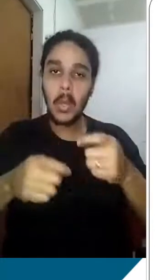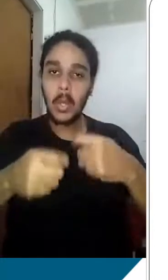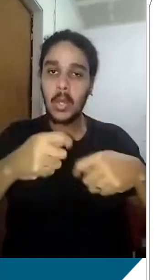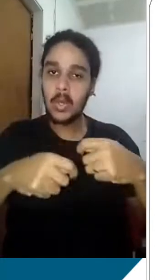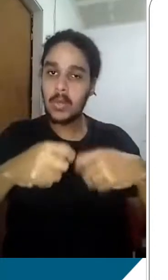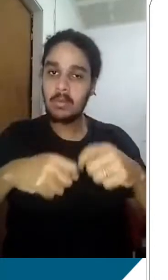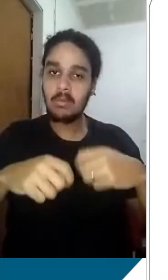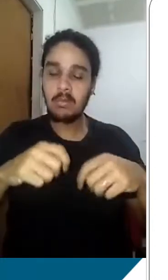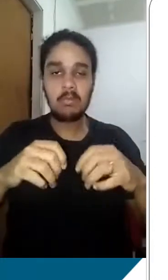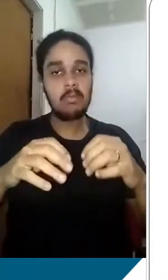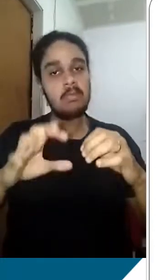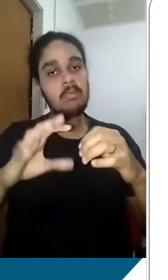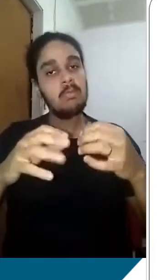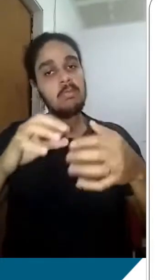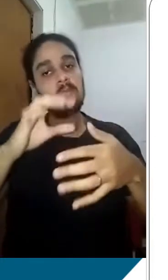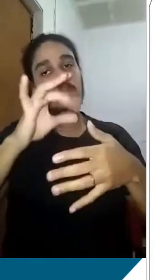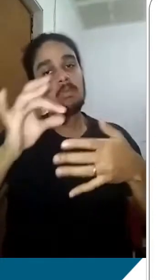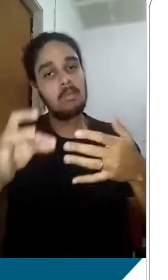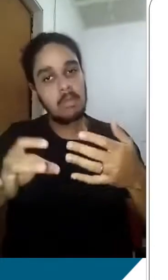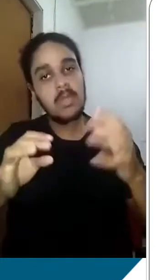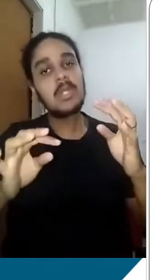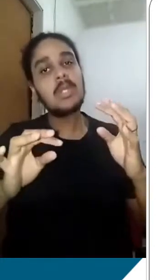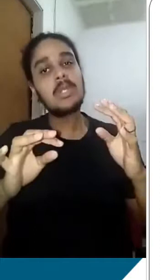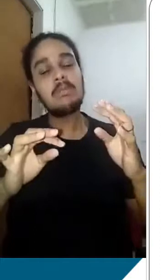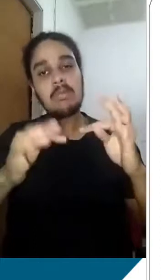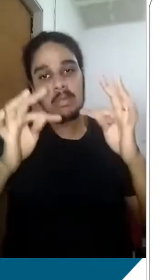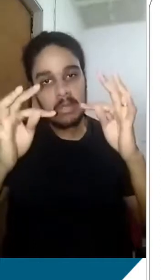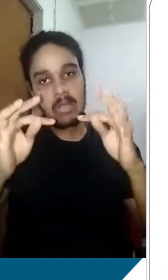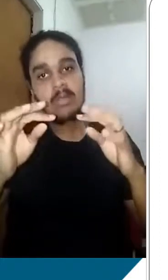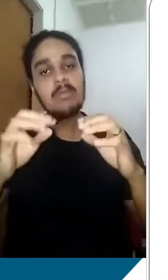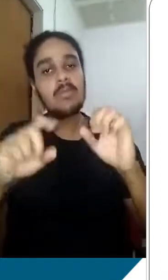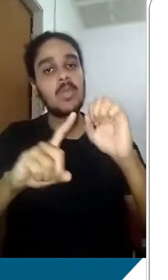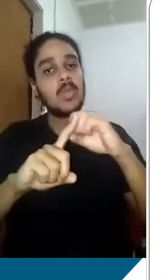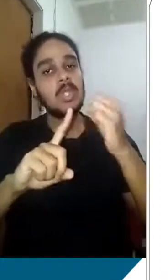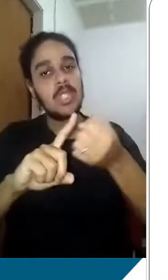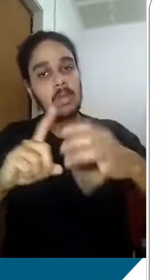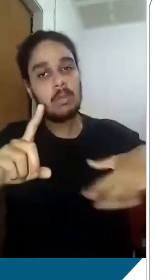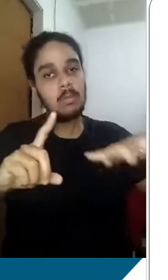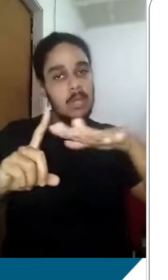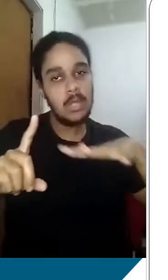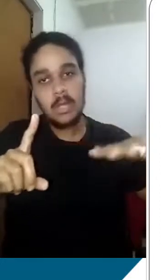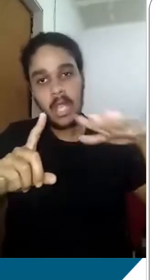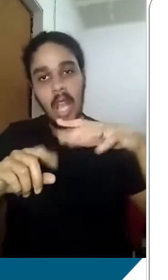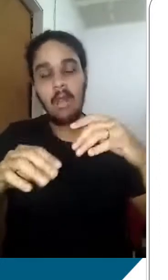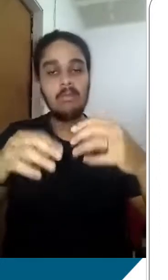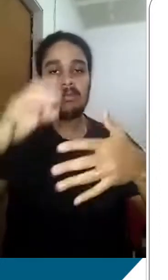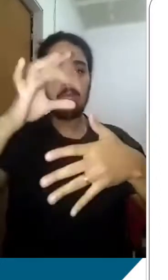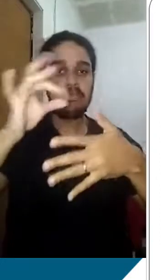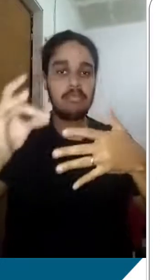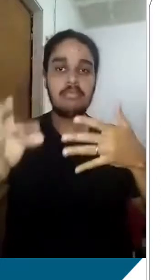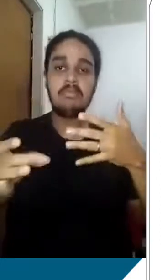elementos técnicos, seu conteúdo social, sua estrutura espacial, enfim. São elementos que vão ajudar a